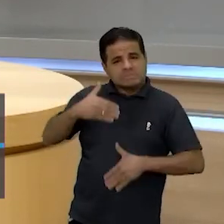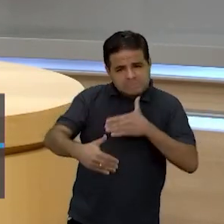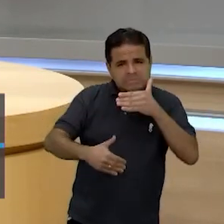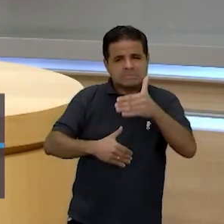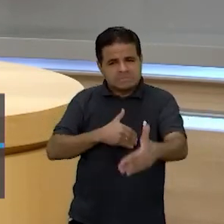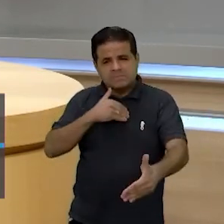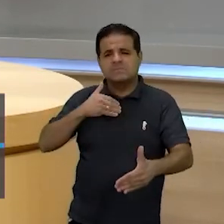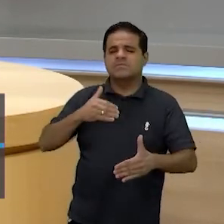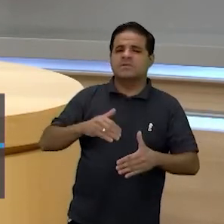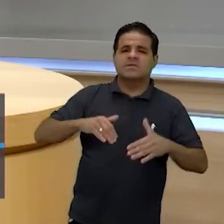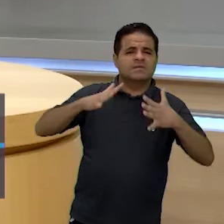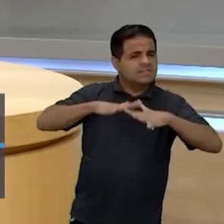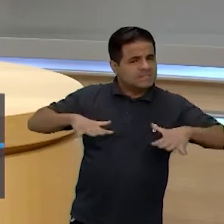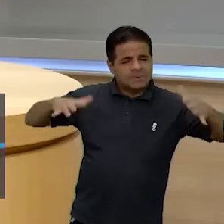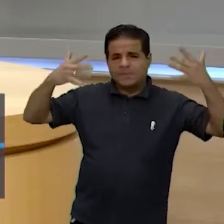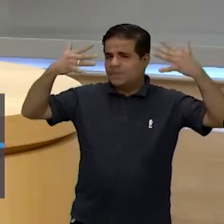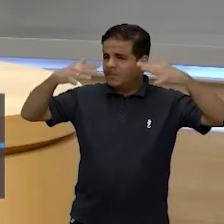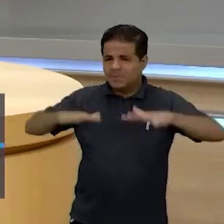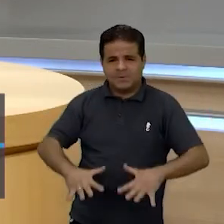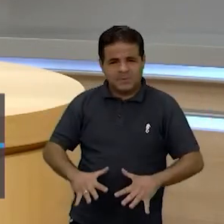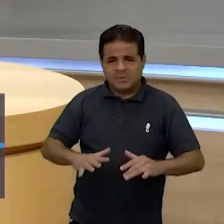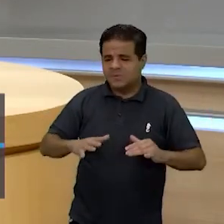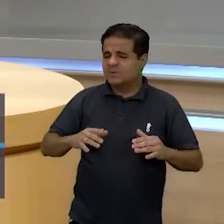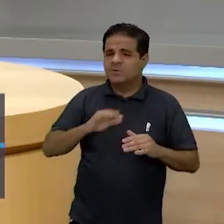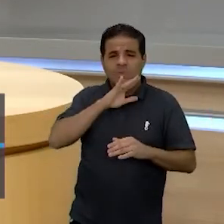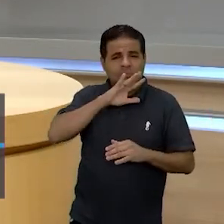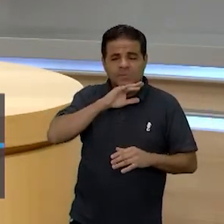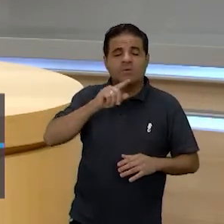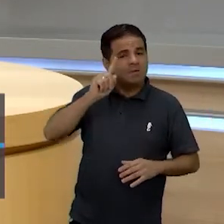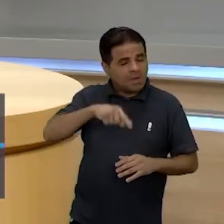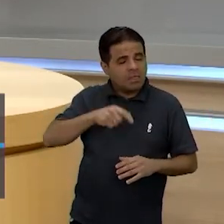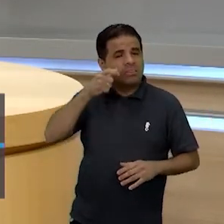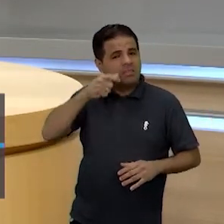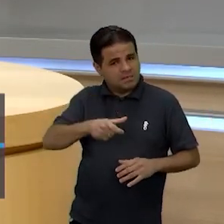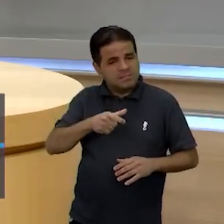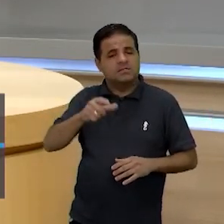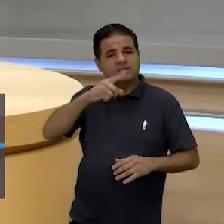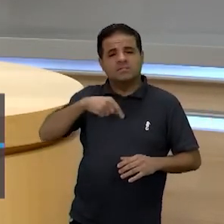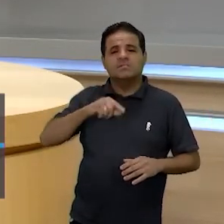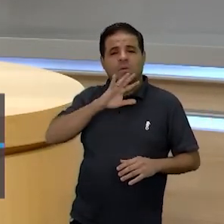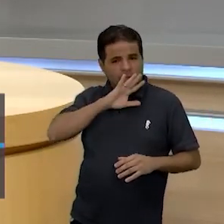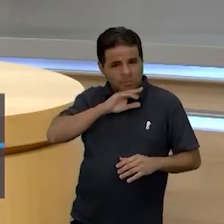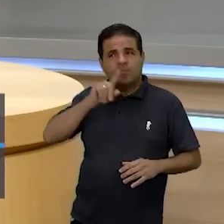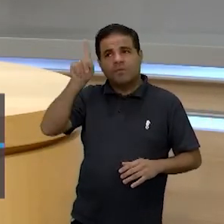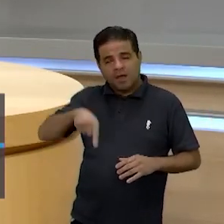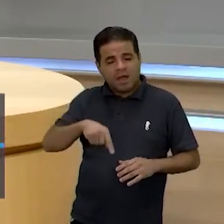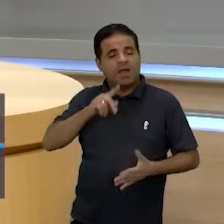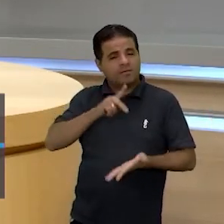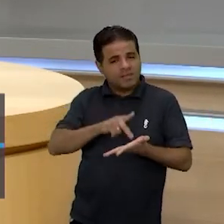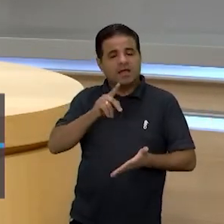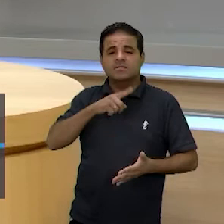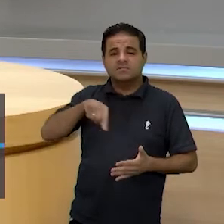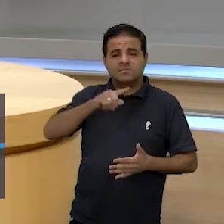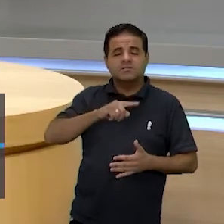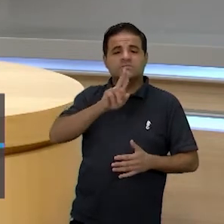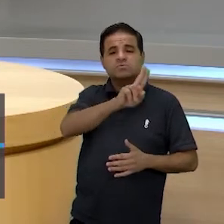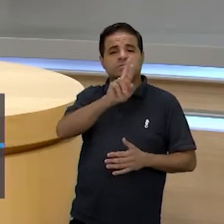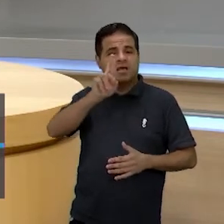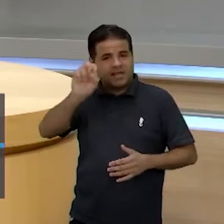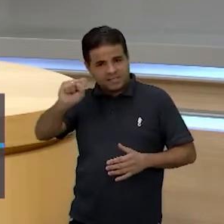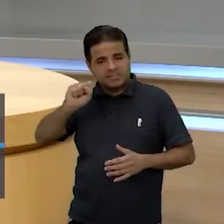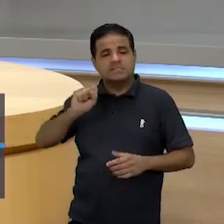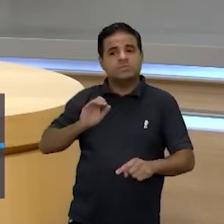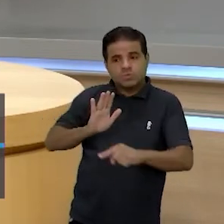à mais degradante das situações, e o curioso, né, o lamentável, na verdade, é que a União Soviética